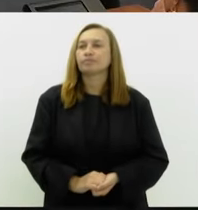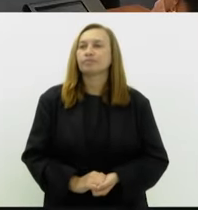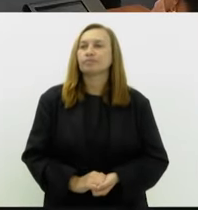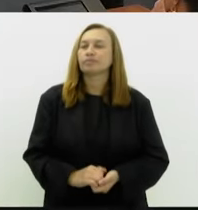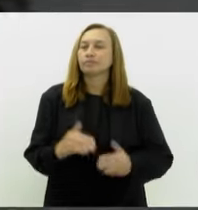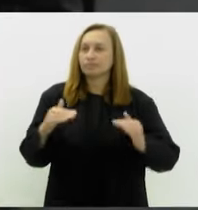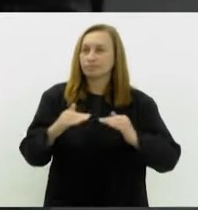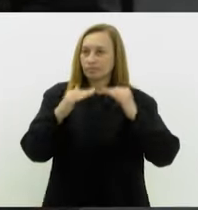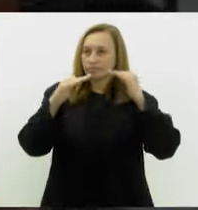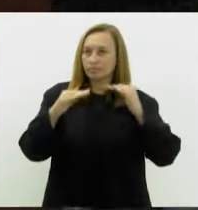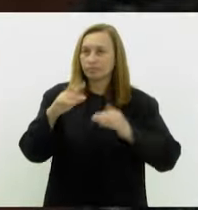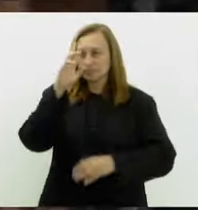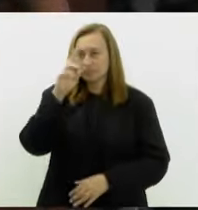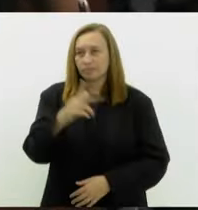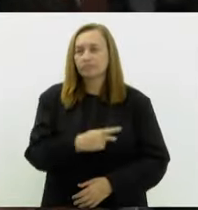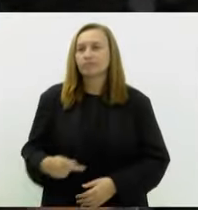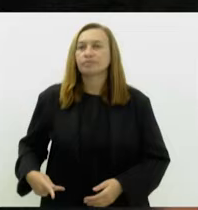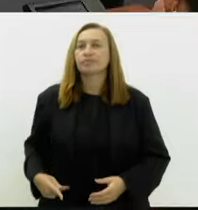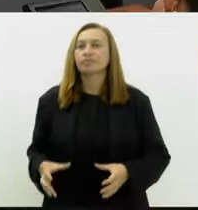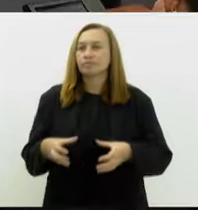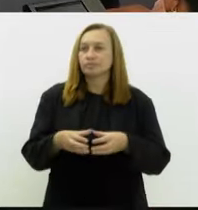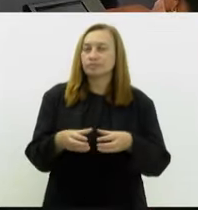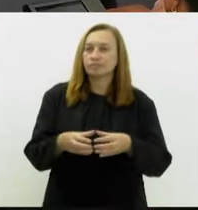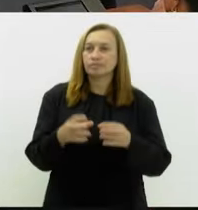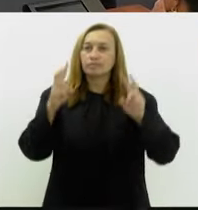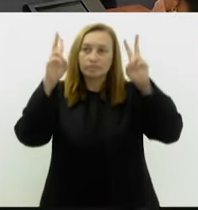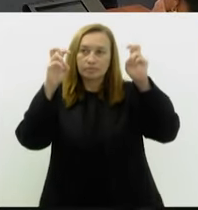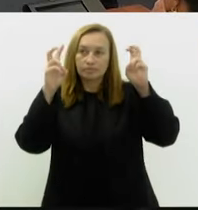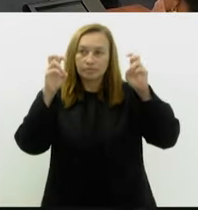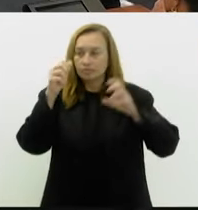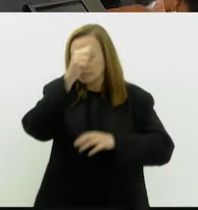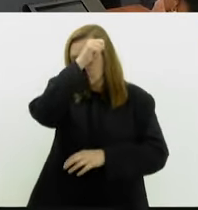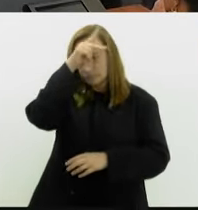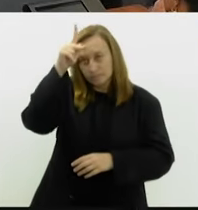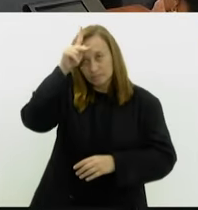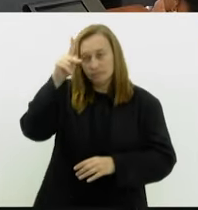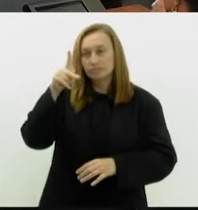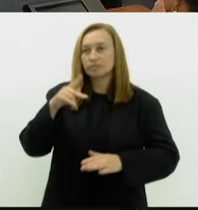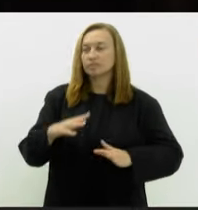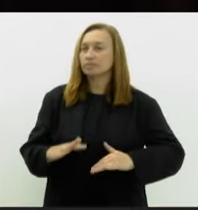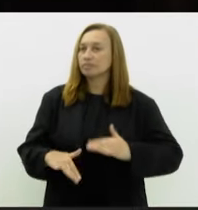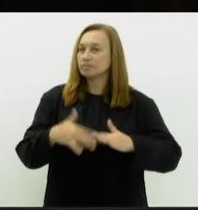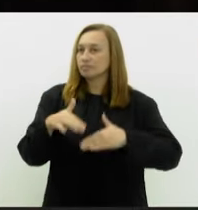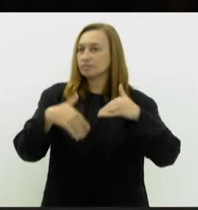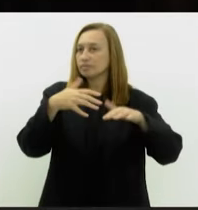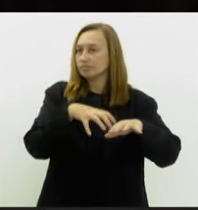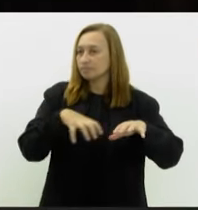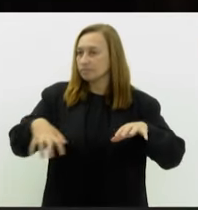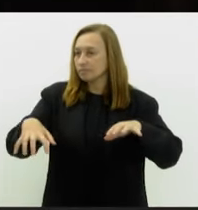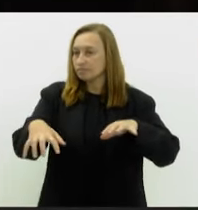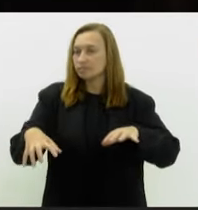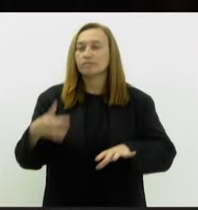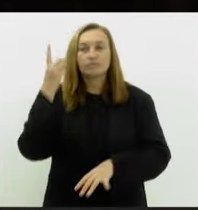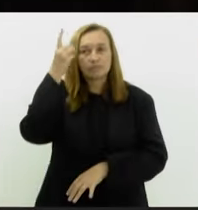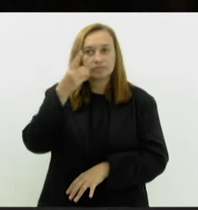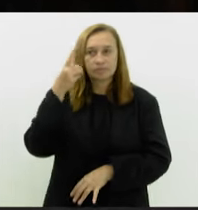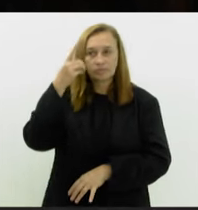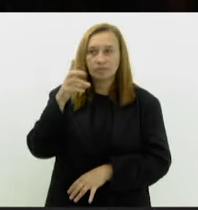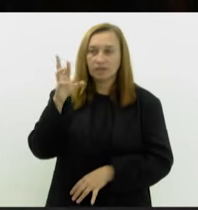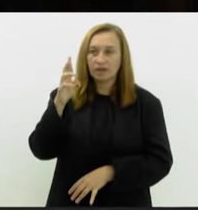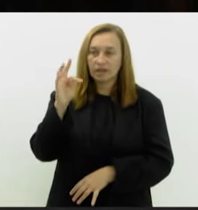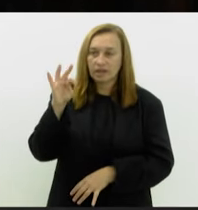Parecer favorável, presidente. Pela Comissão de Assuntos Municipais e Desenvolvimento Regional, deputado Renato